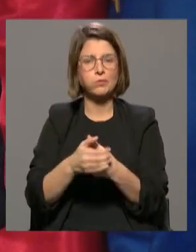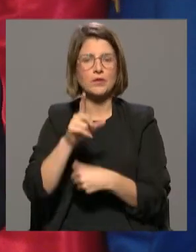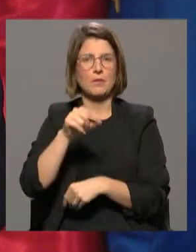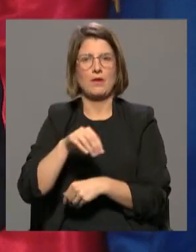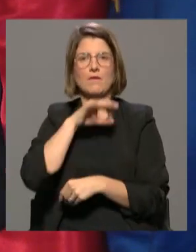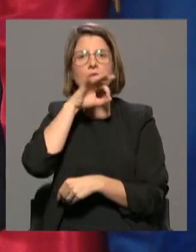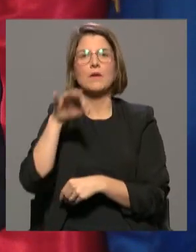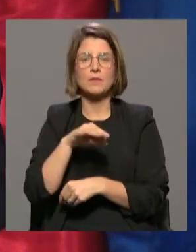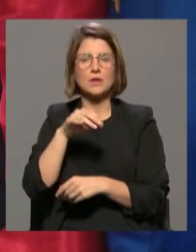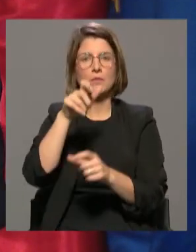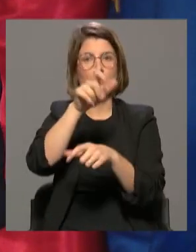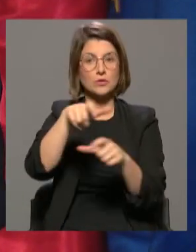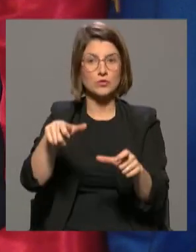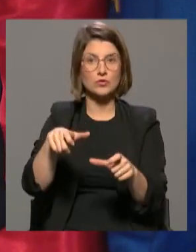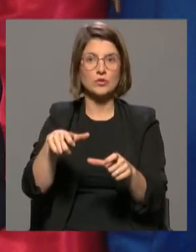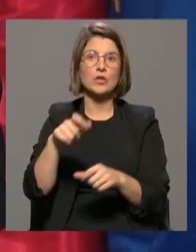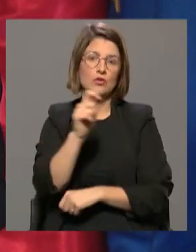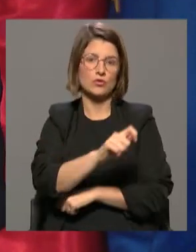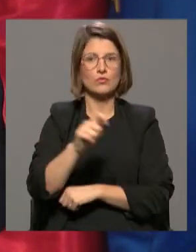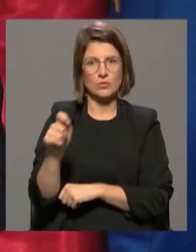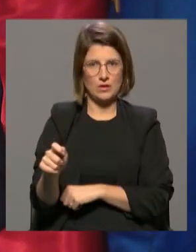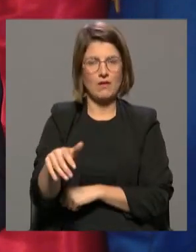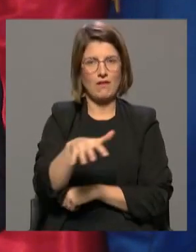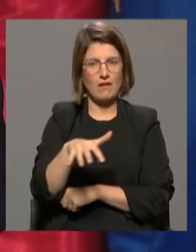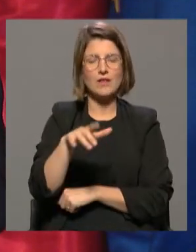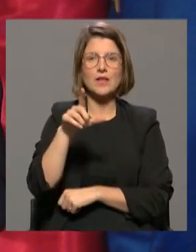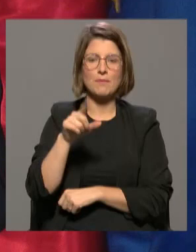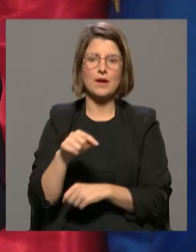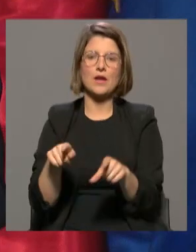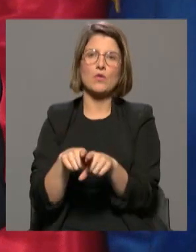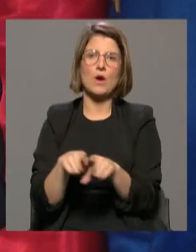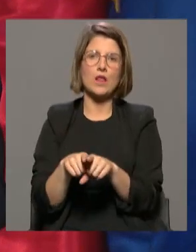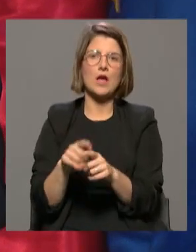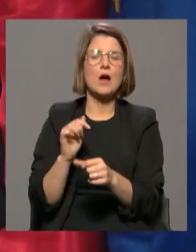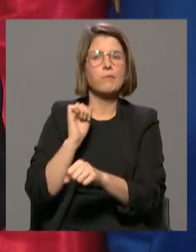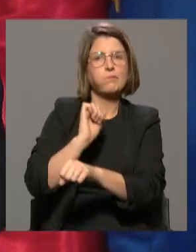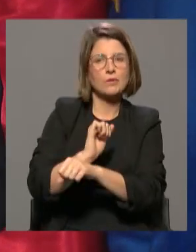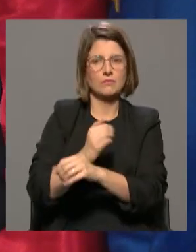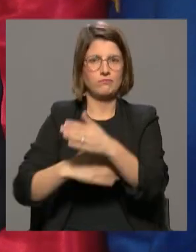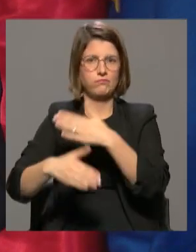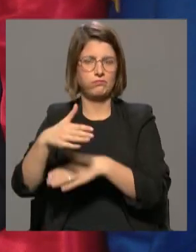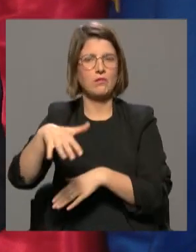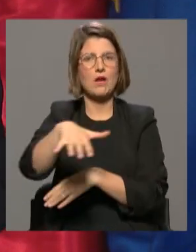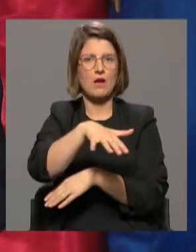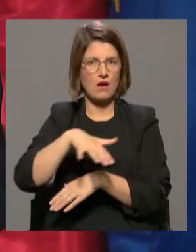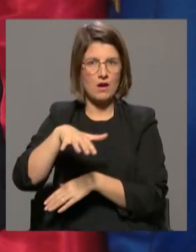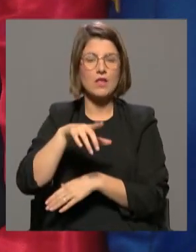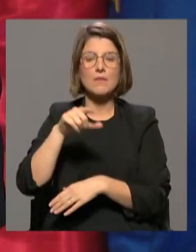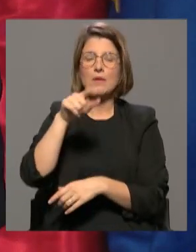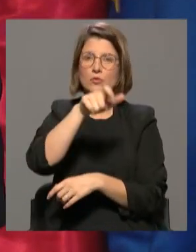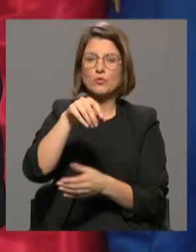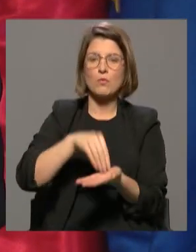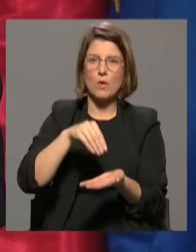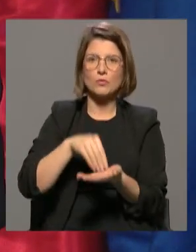famílias as pessoas com necessidades especiais a invalidez e a reabilitação a pobreza e a